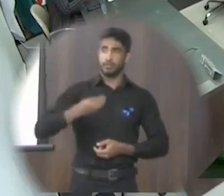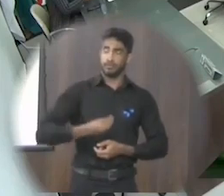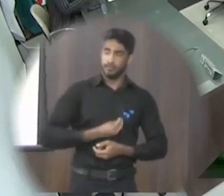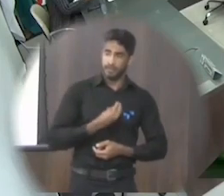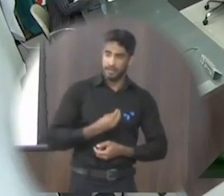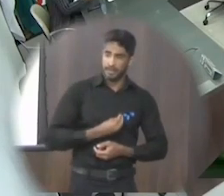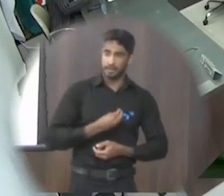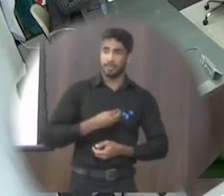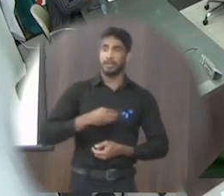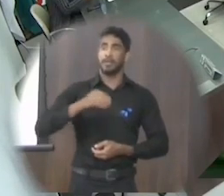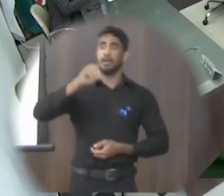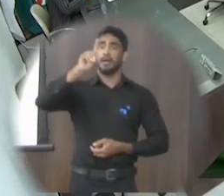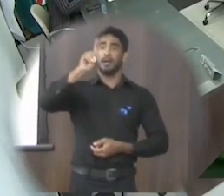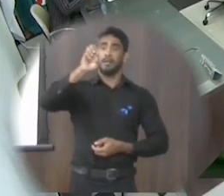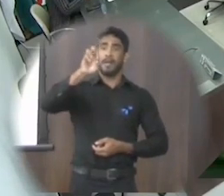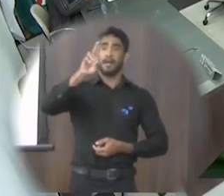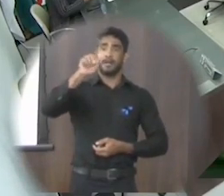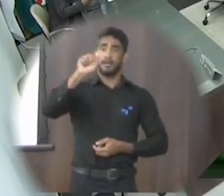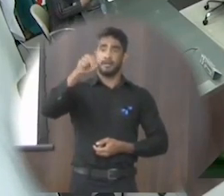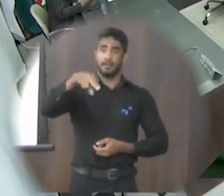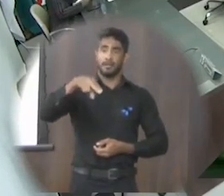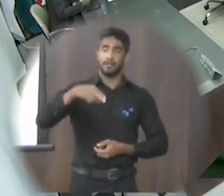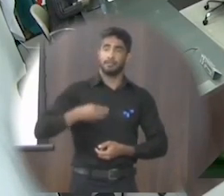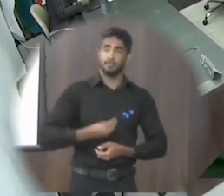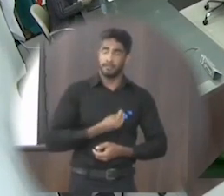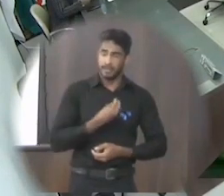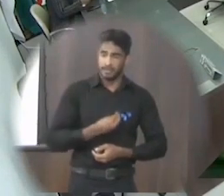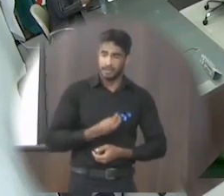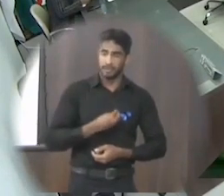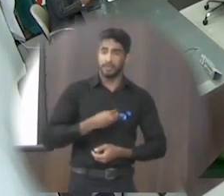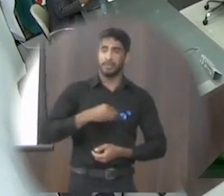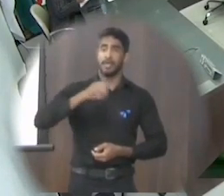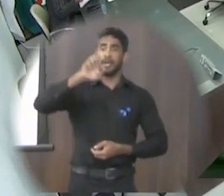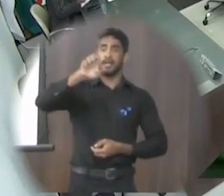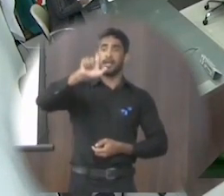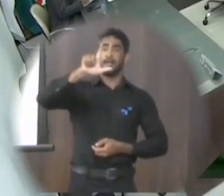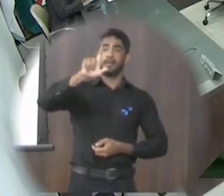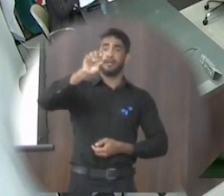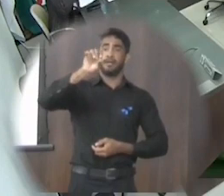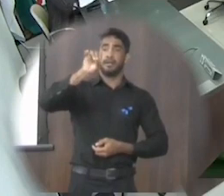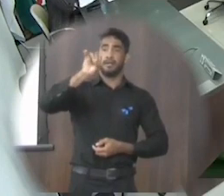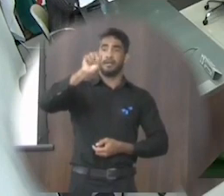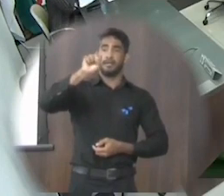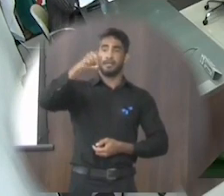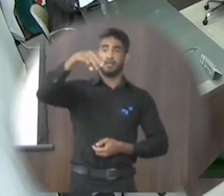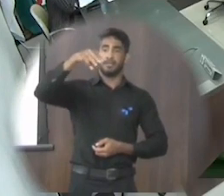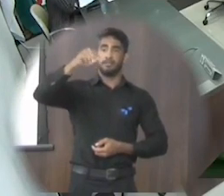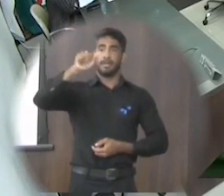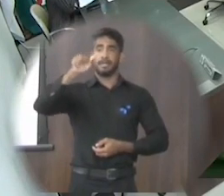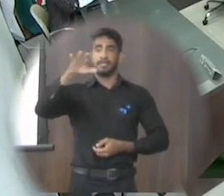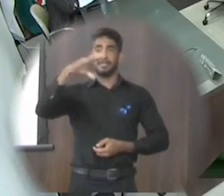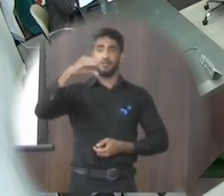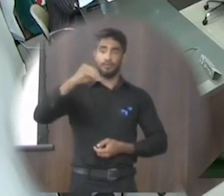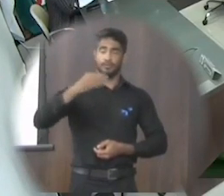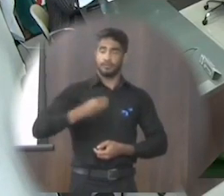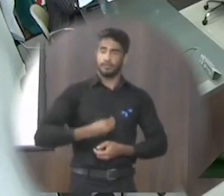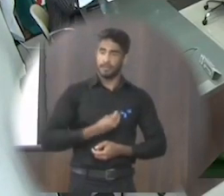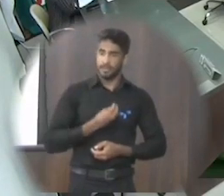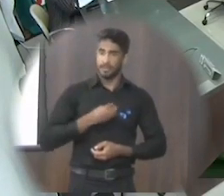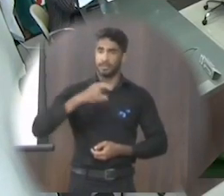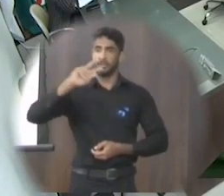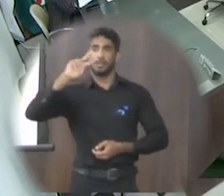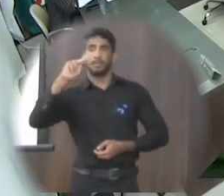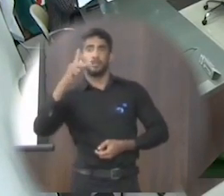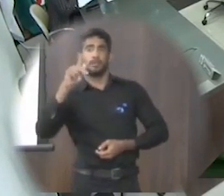Mendes. Presente. Derlan Miranda dos Reis. Presente. Elismácio Borges Ferreira. Presente. Hugo